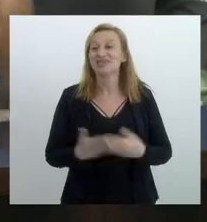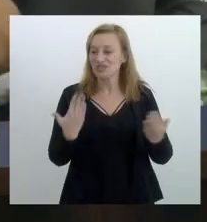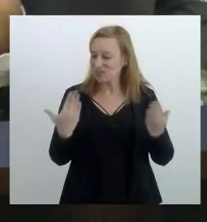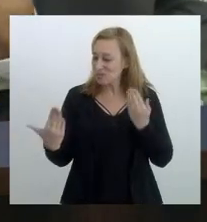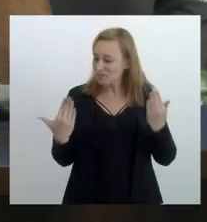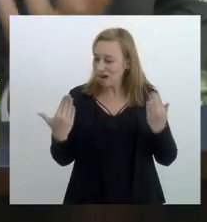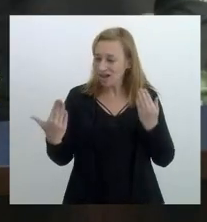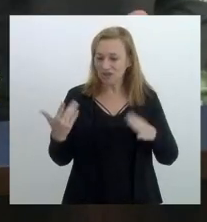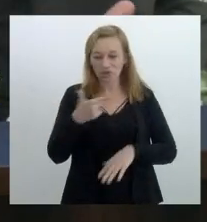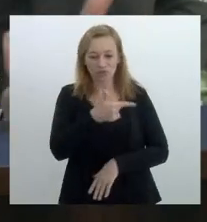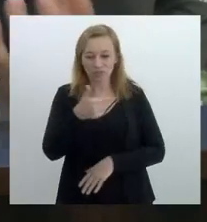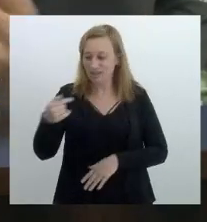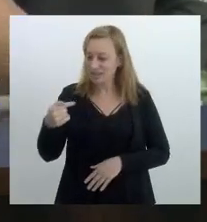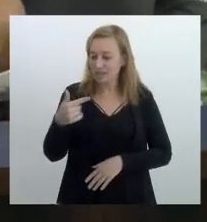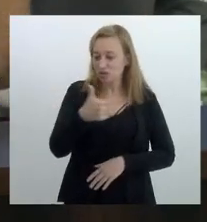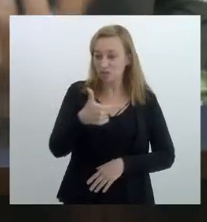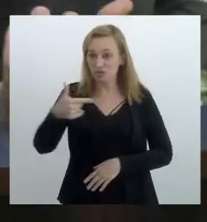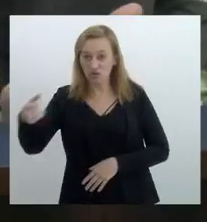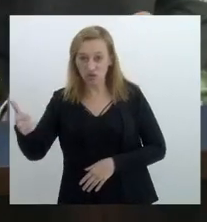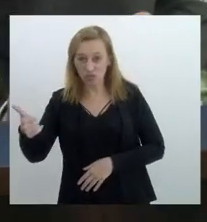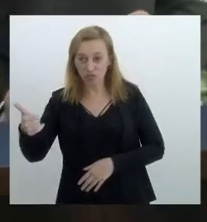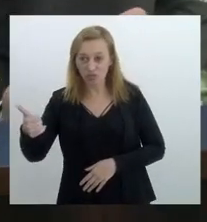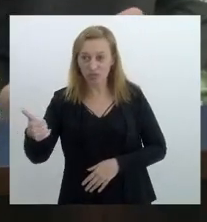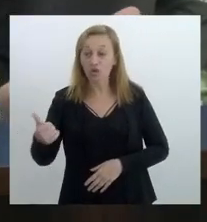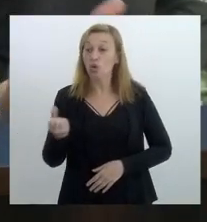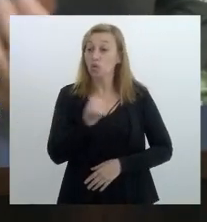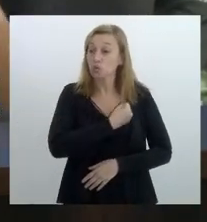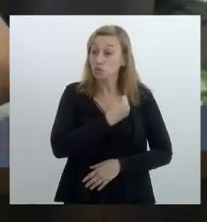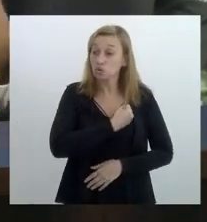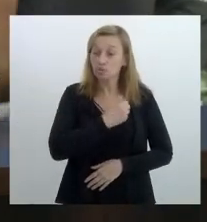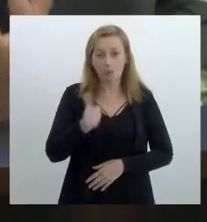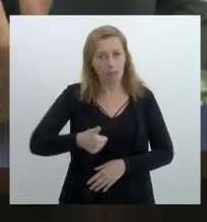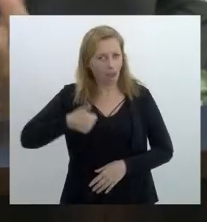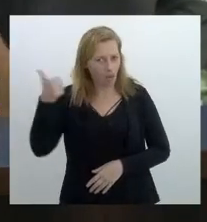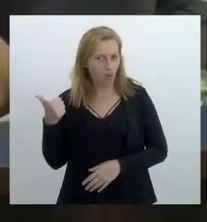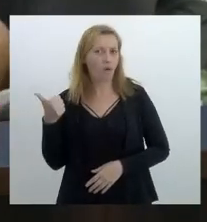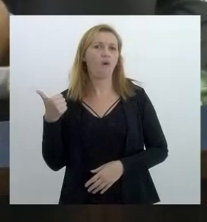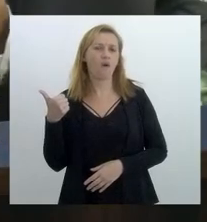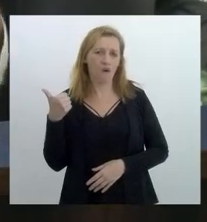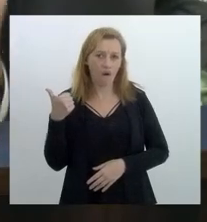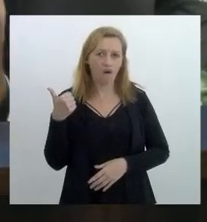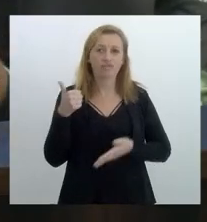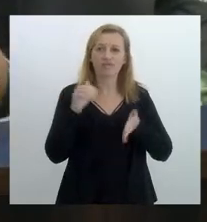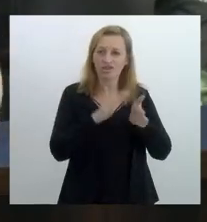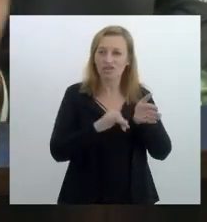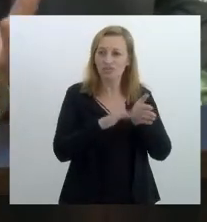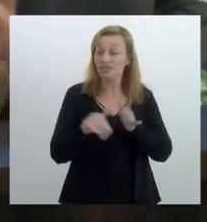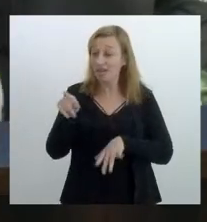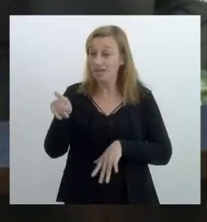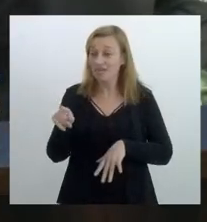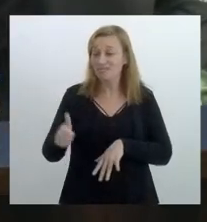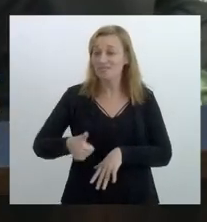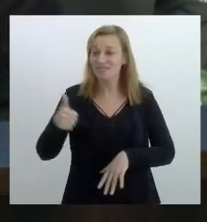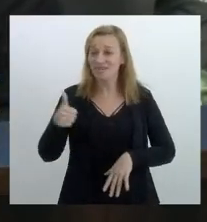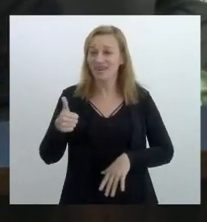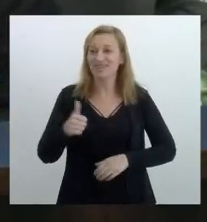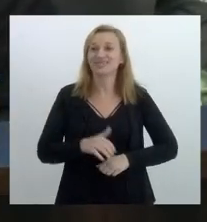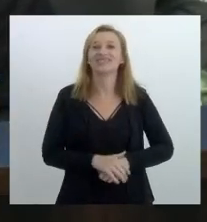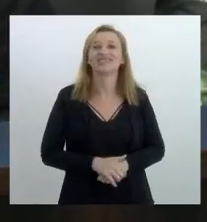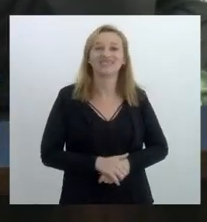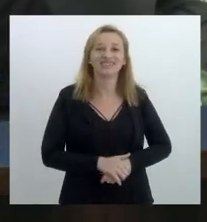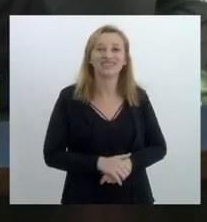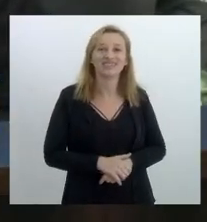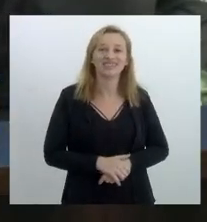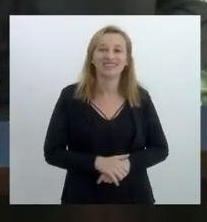comparando 2017 a 2021, os números são melhores da despesa empenhada, da despesa primária executada que nós